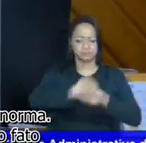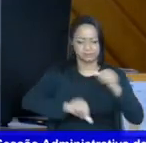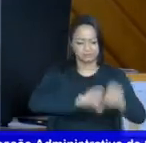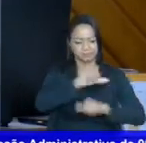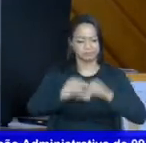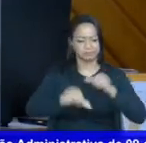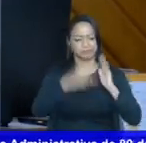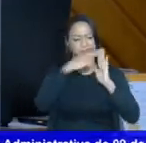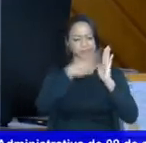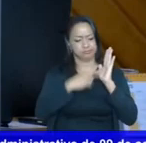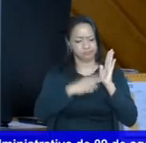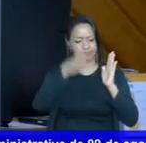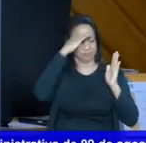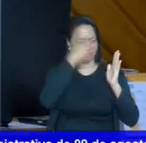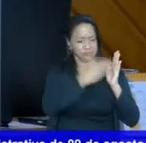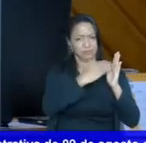ao fato.